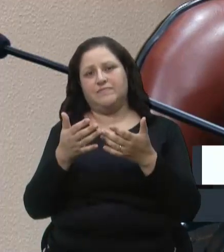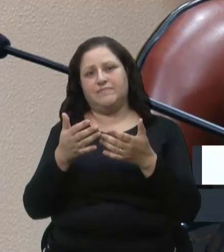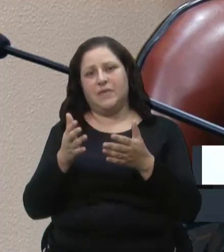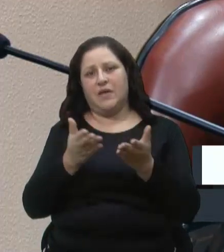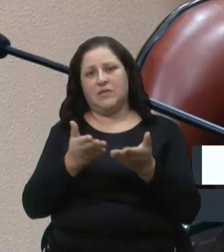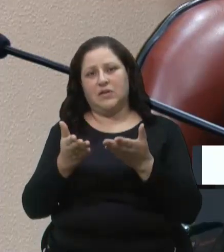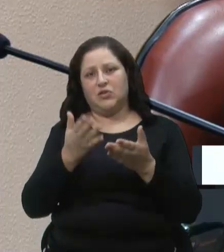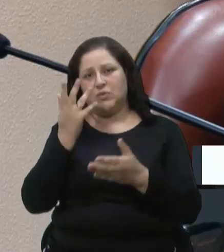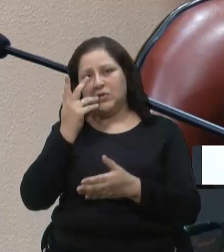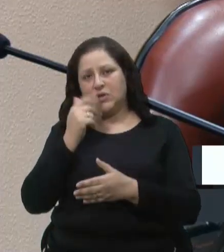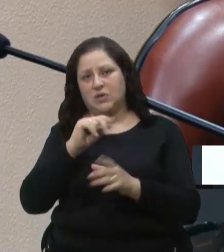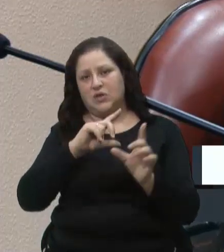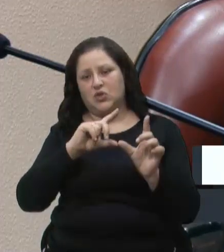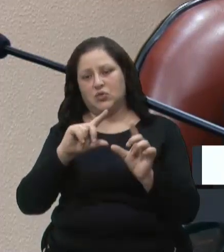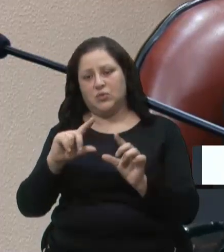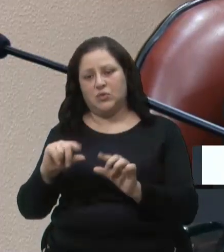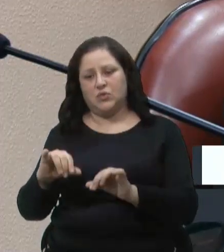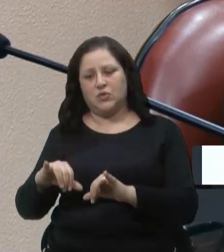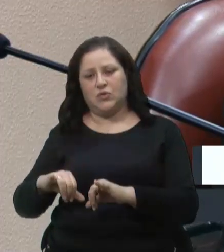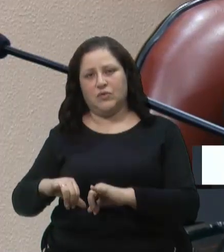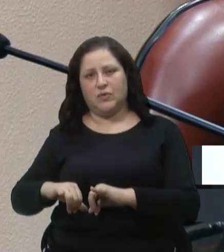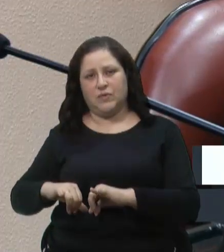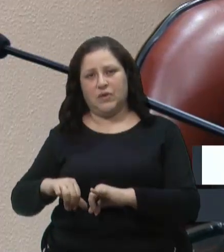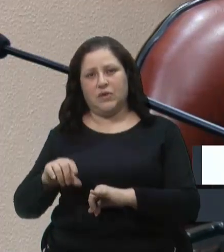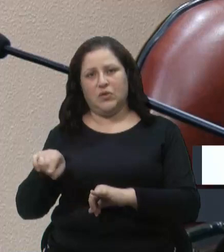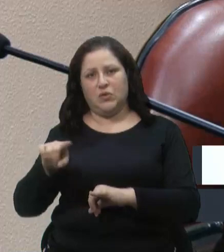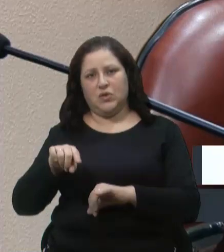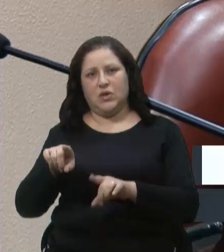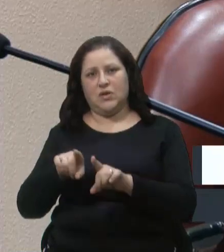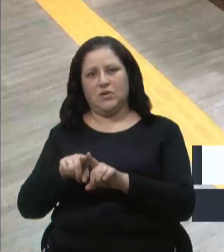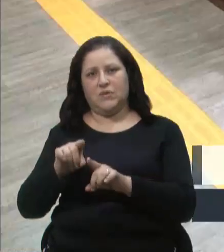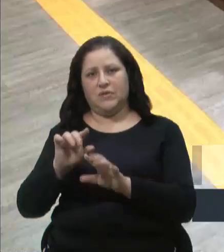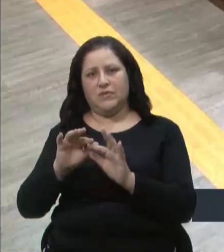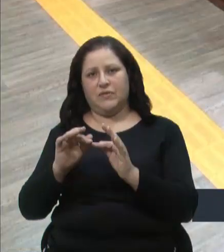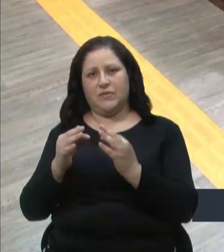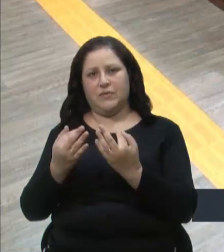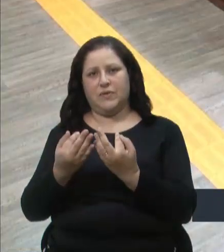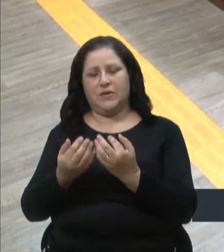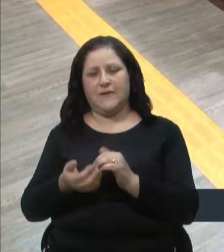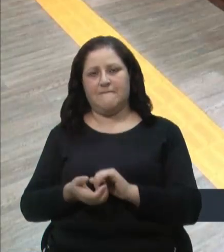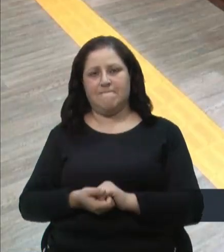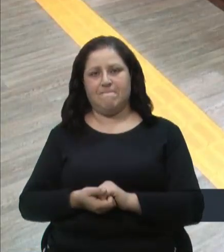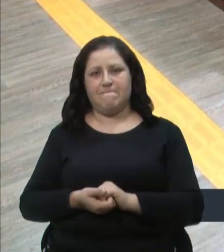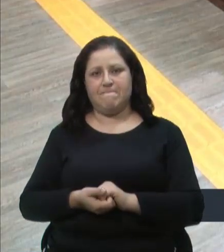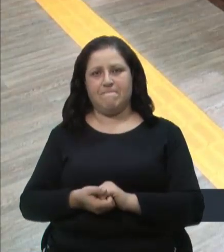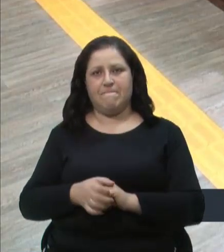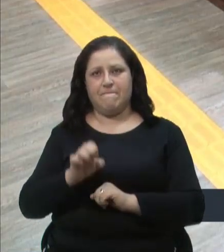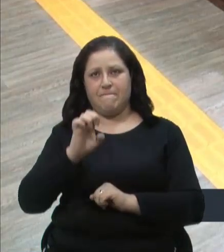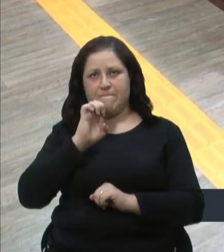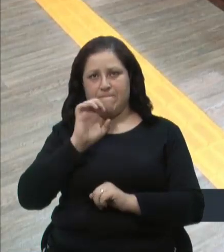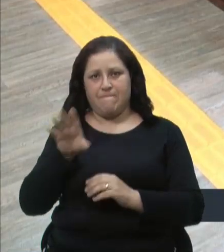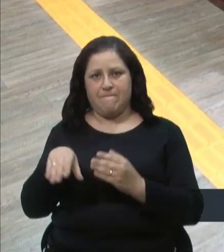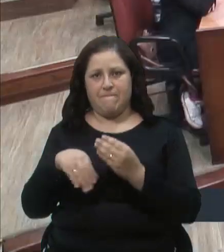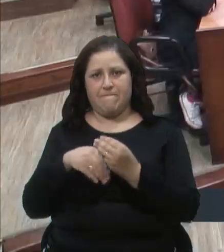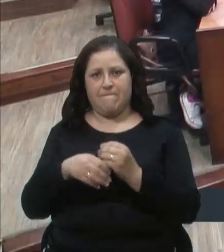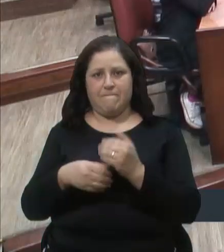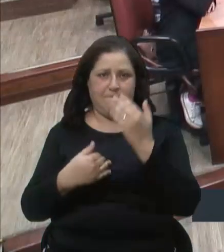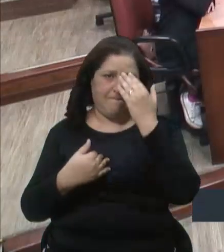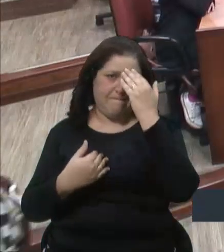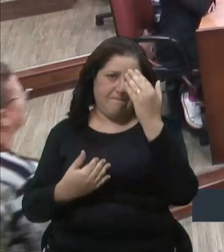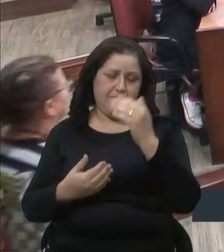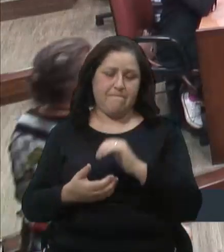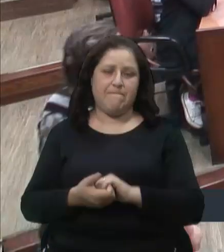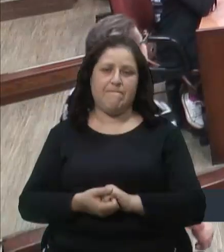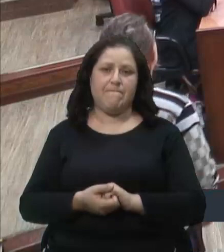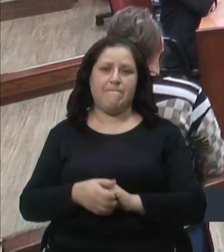para minimizar o sofrimento delas e da família. Vereadora Estela, sua parte. Muito obrigado, vereador